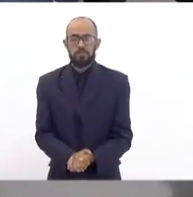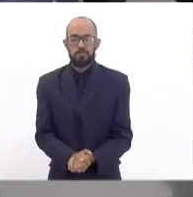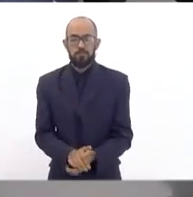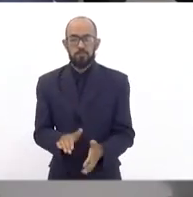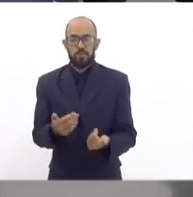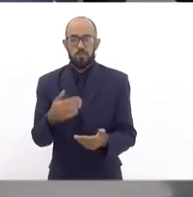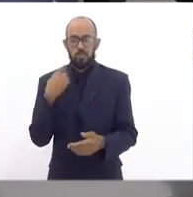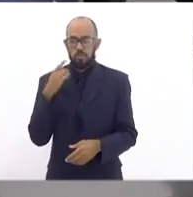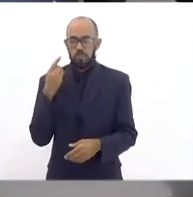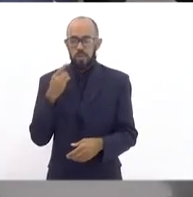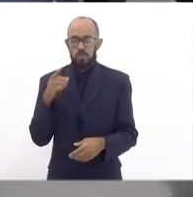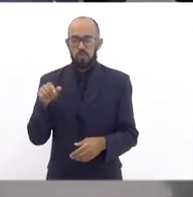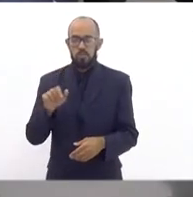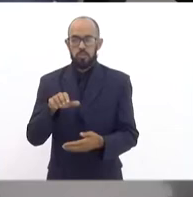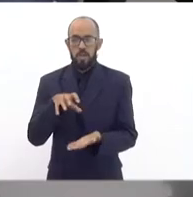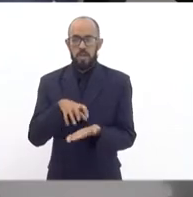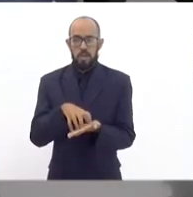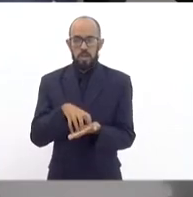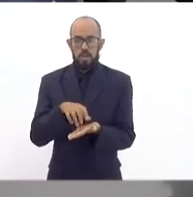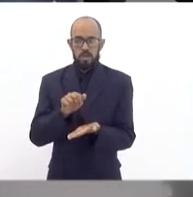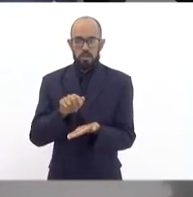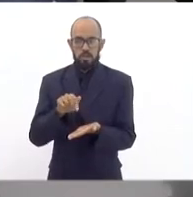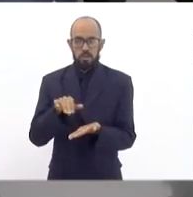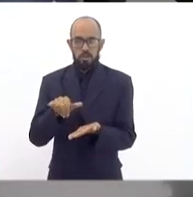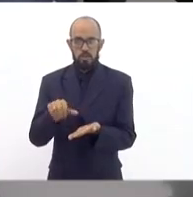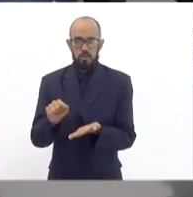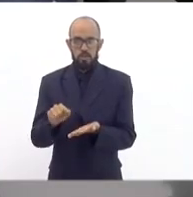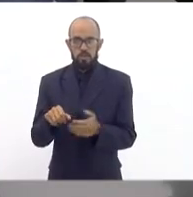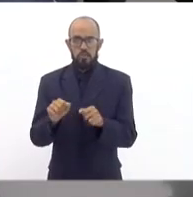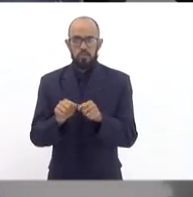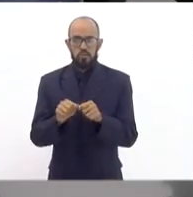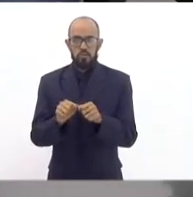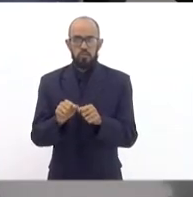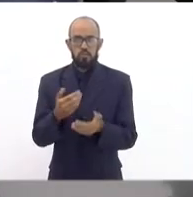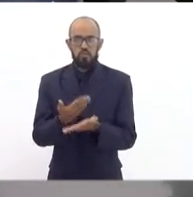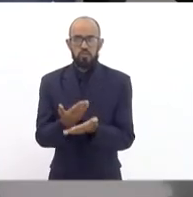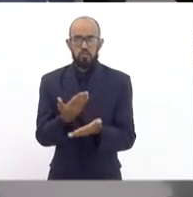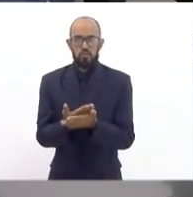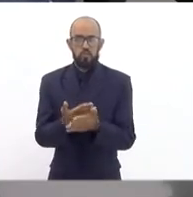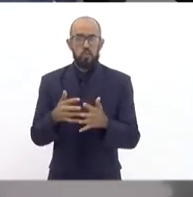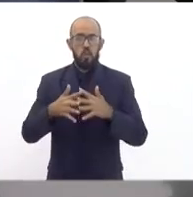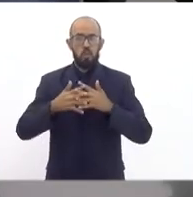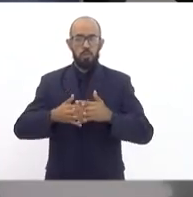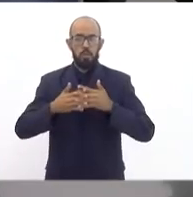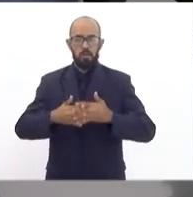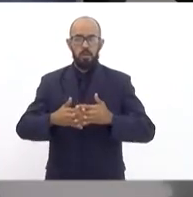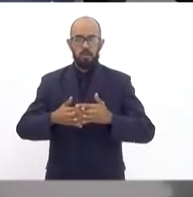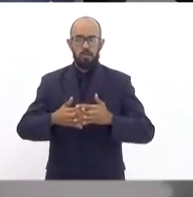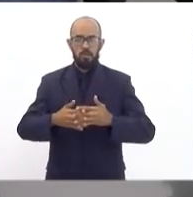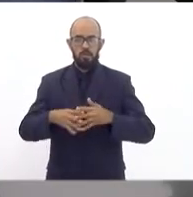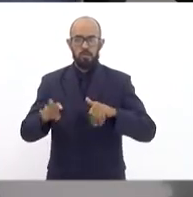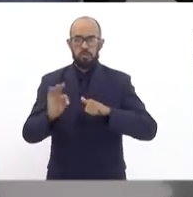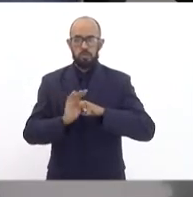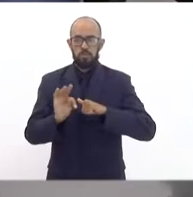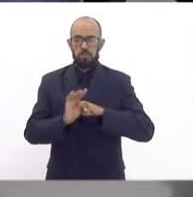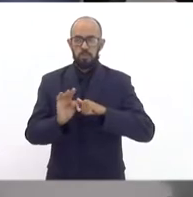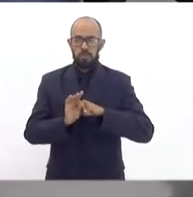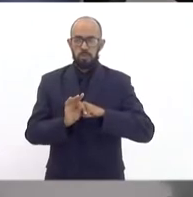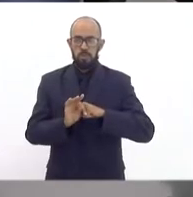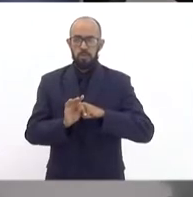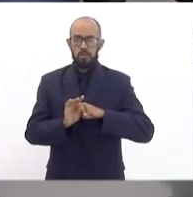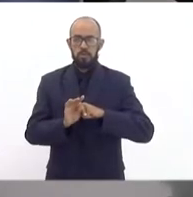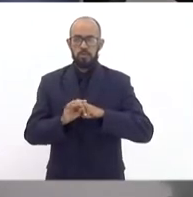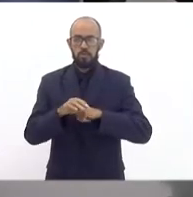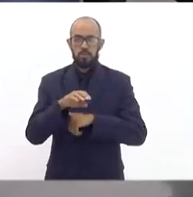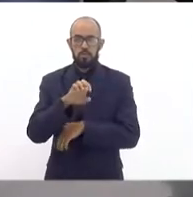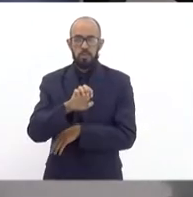agência, nós fizemos um estudo bem complexo, usando técnicas de econometria,